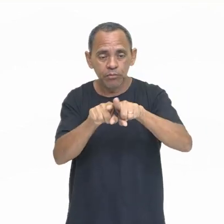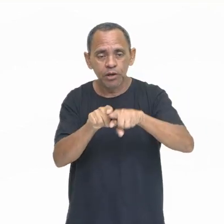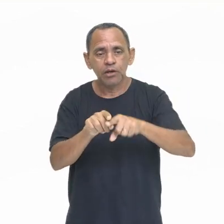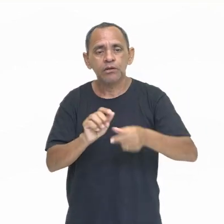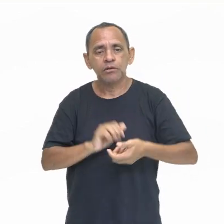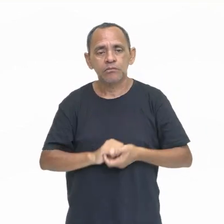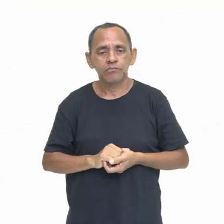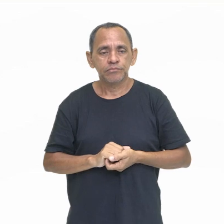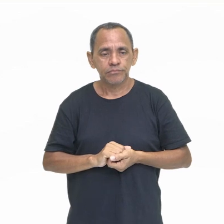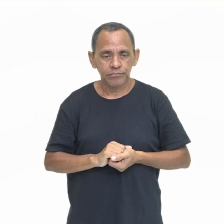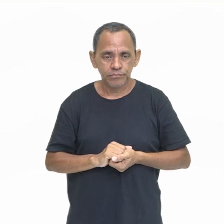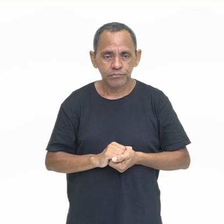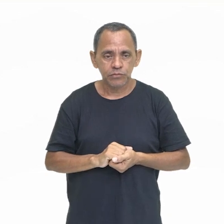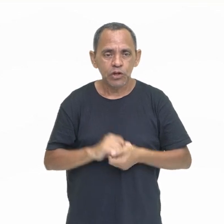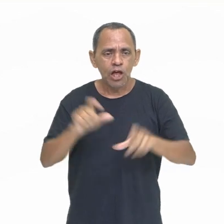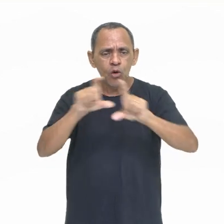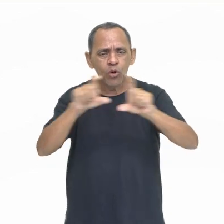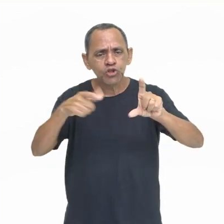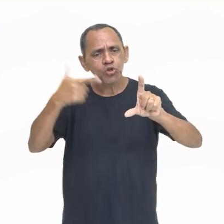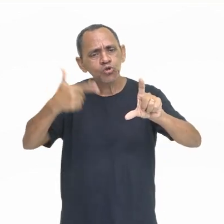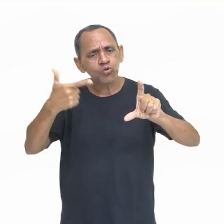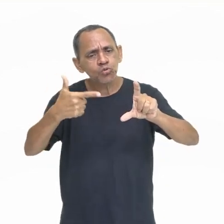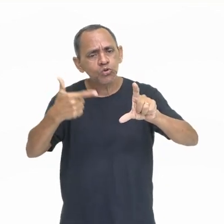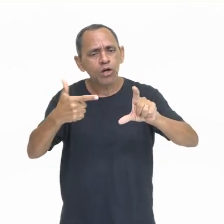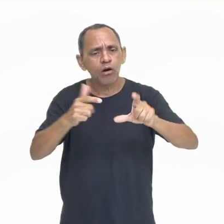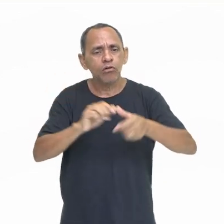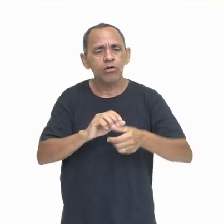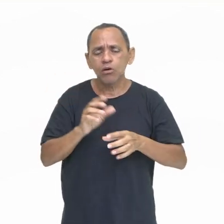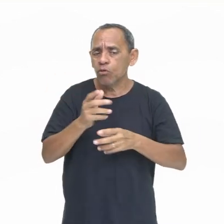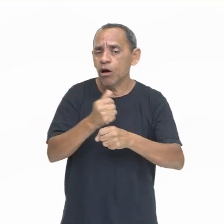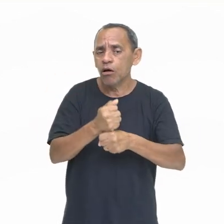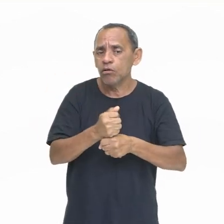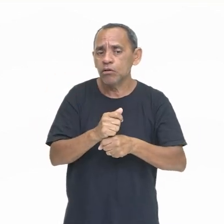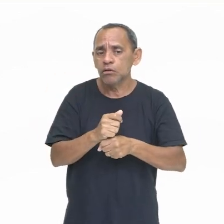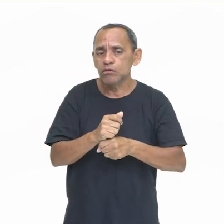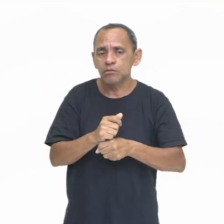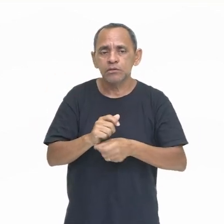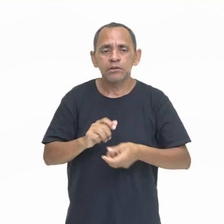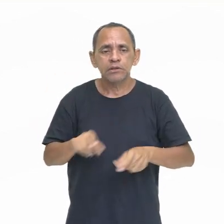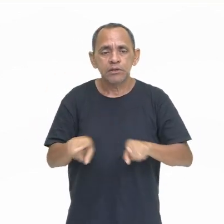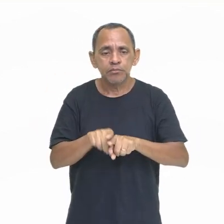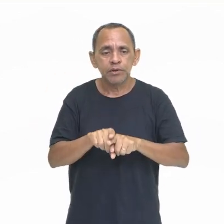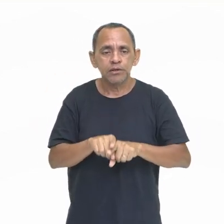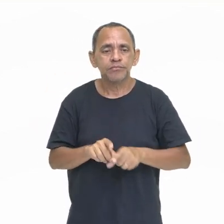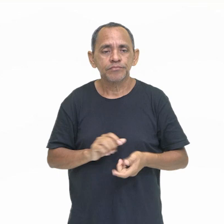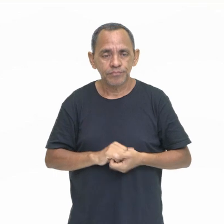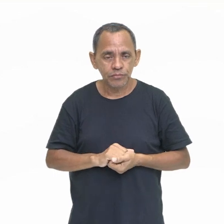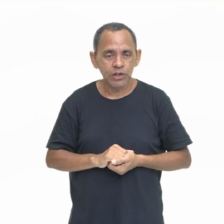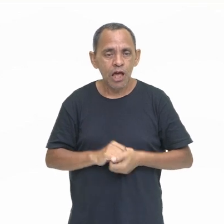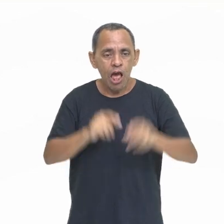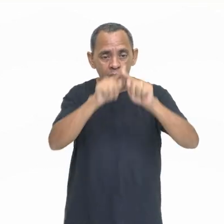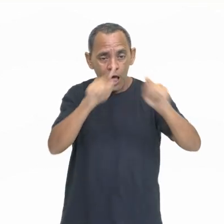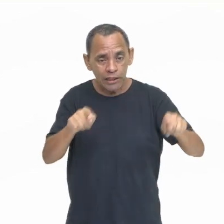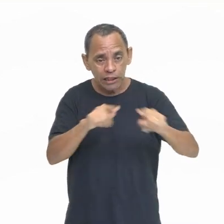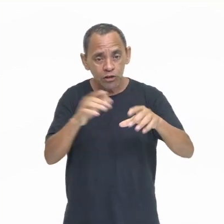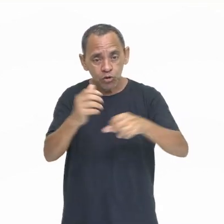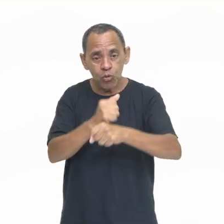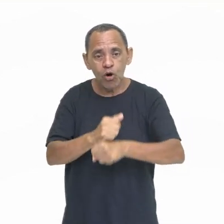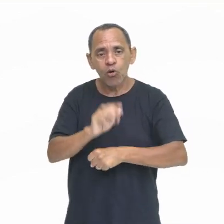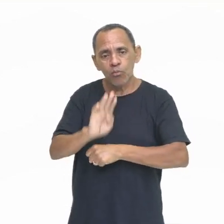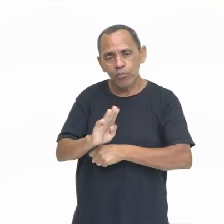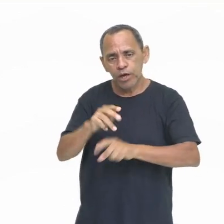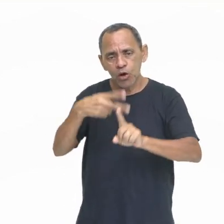vocês utilizaram para encontrar as raízes da equação do segundo grau, tá bom? Então, o delta, ele é dado por